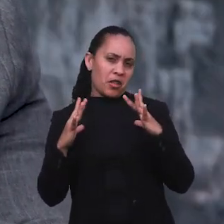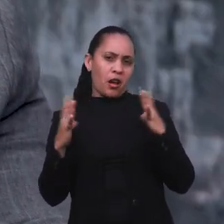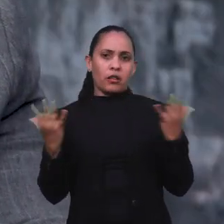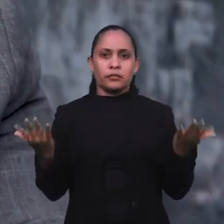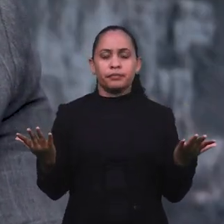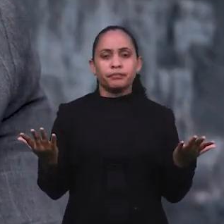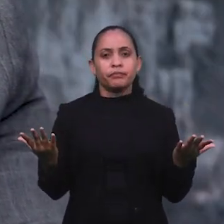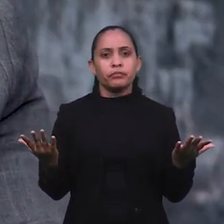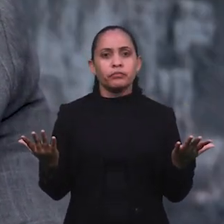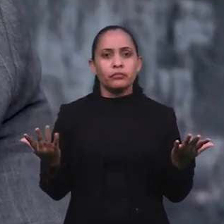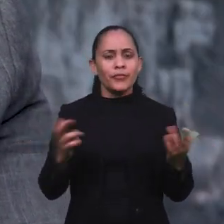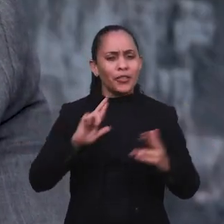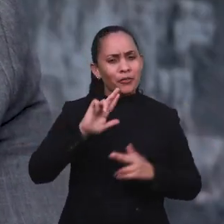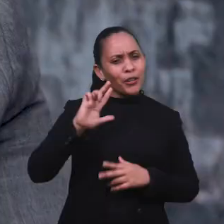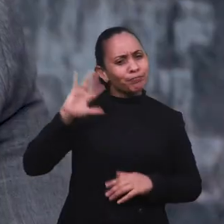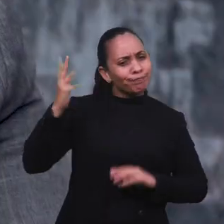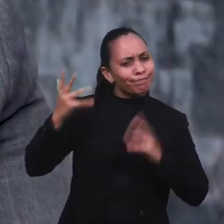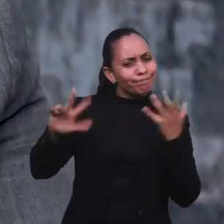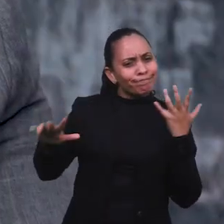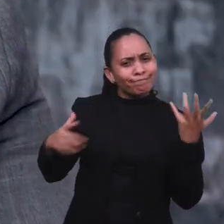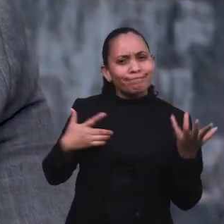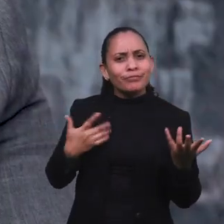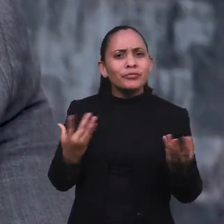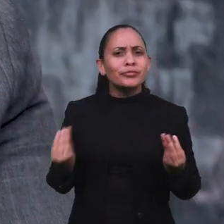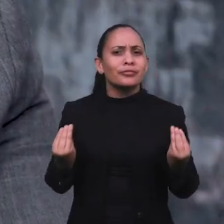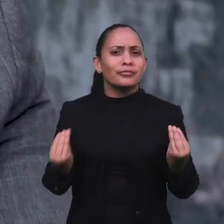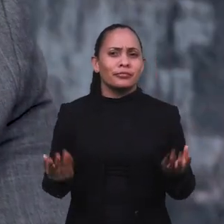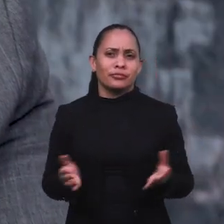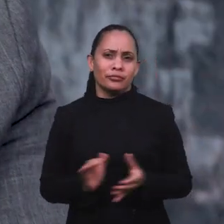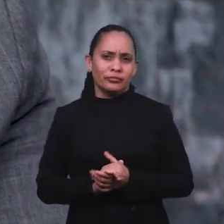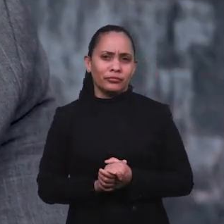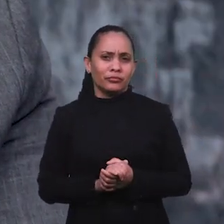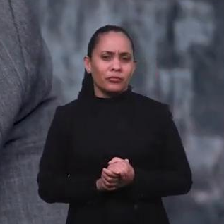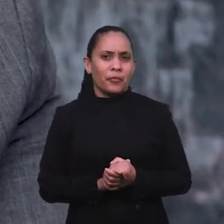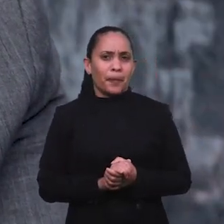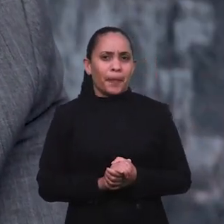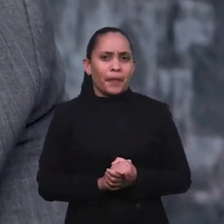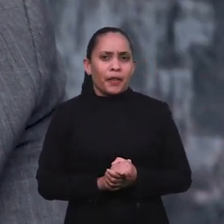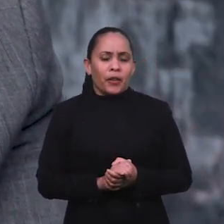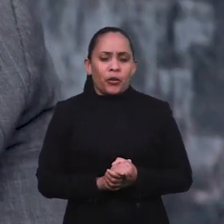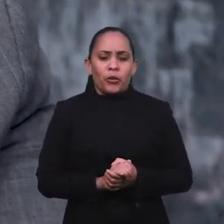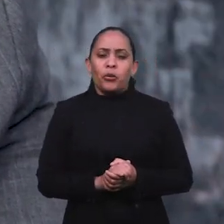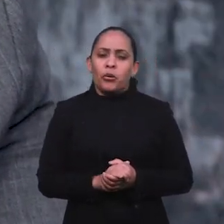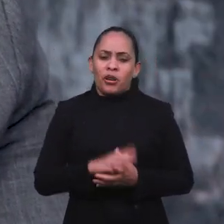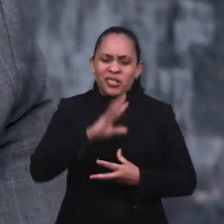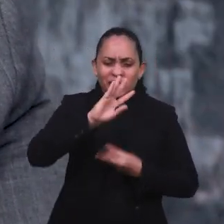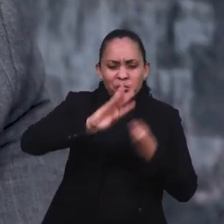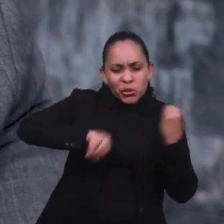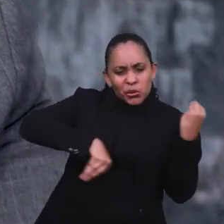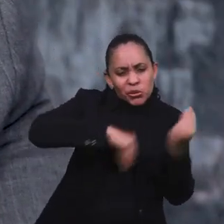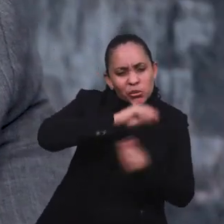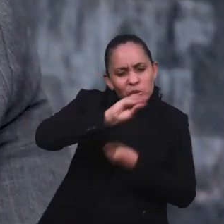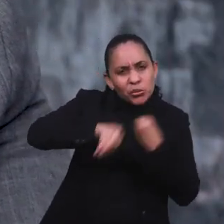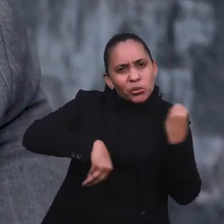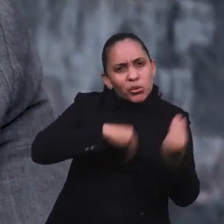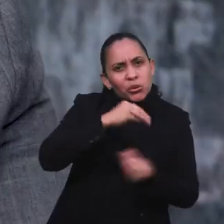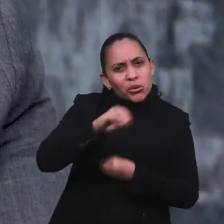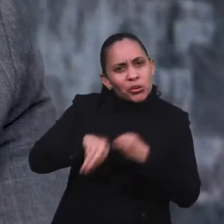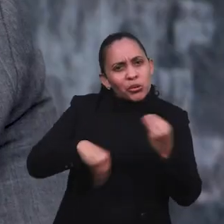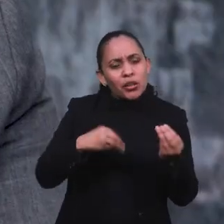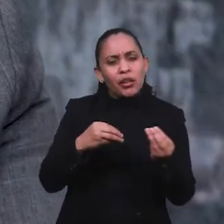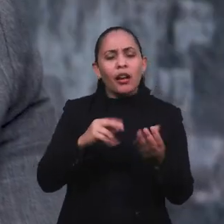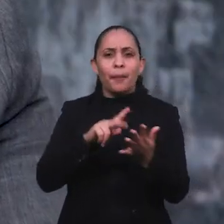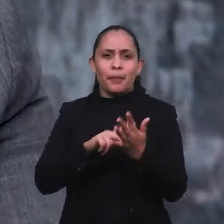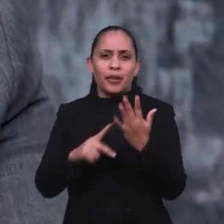de situações, tal qual aquele fermento que foi introduzido nas 3 medidas de farinha, numa